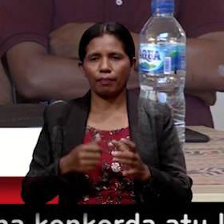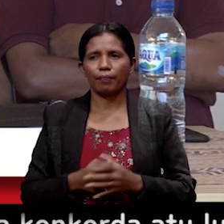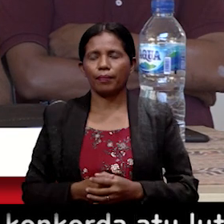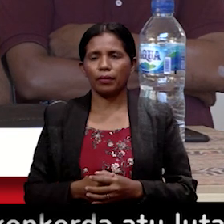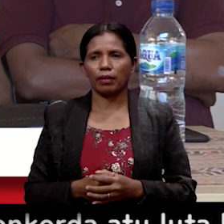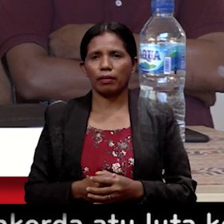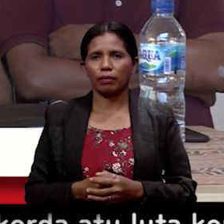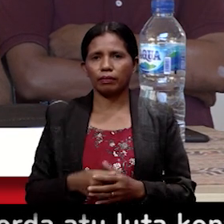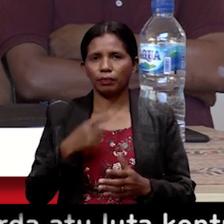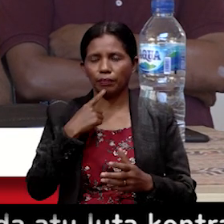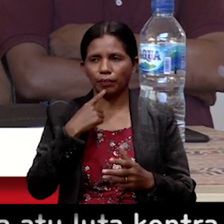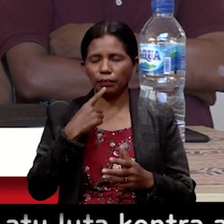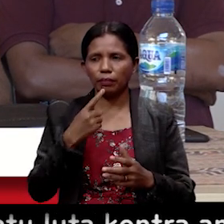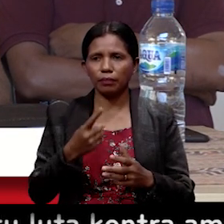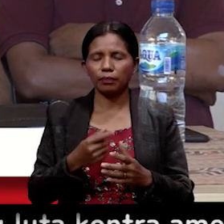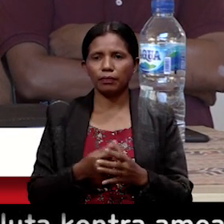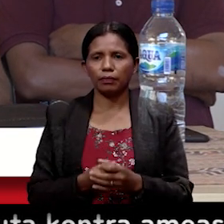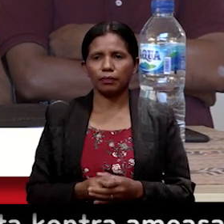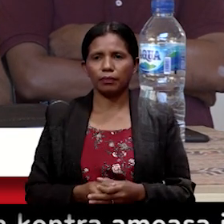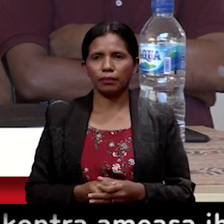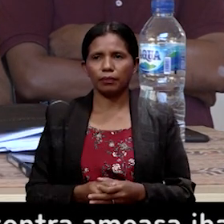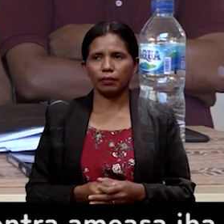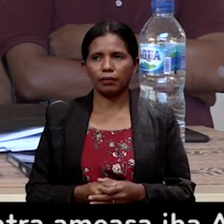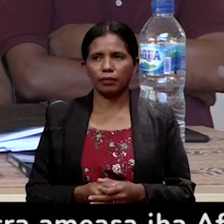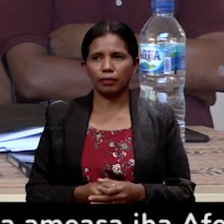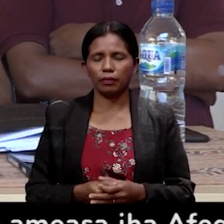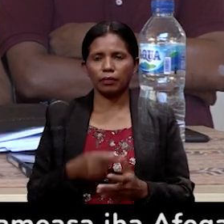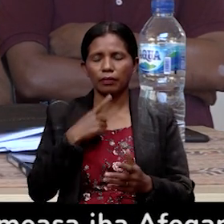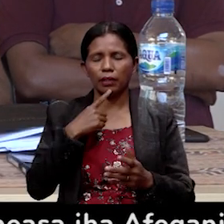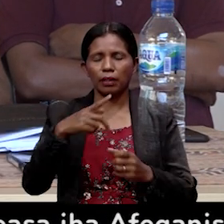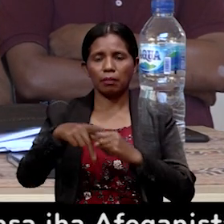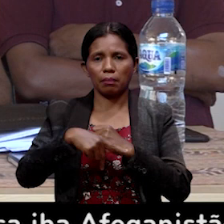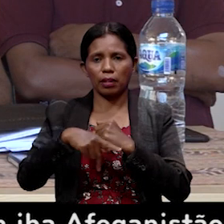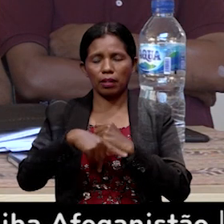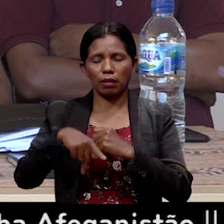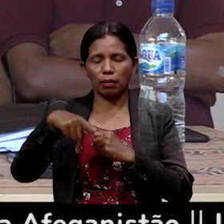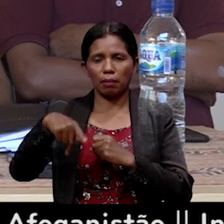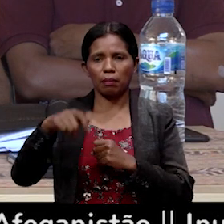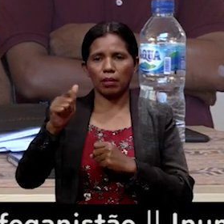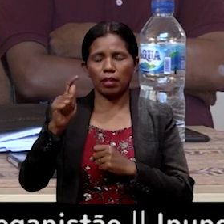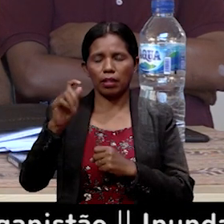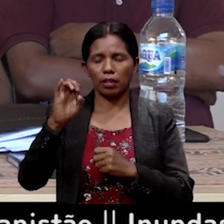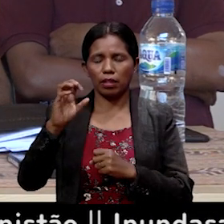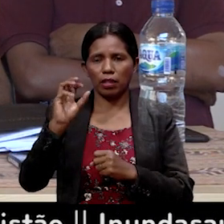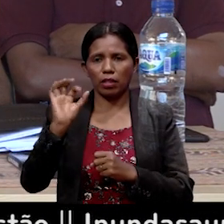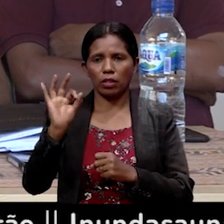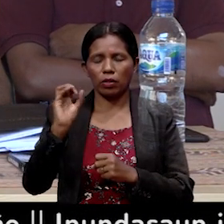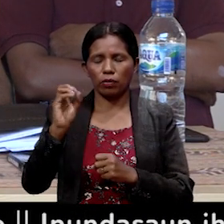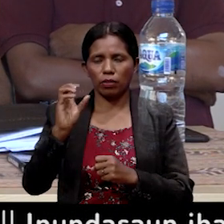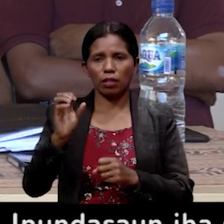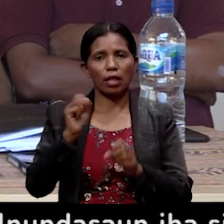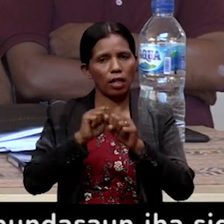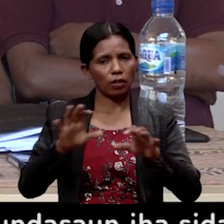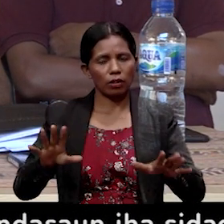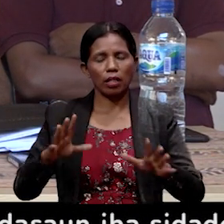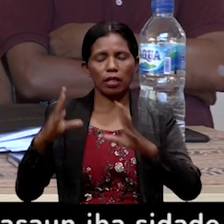política ba fati nebe honrado. Patifor funda wanhira ema hotu hahu lakon na esperança